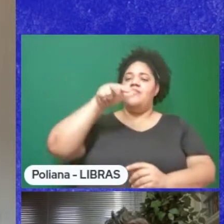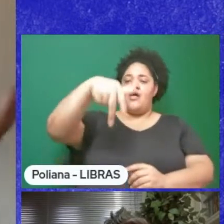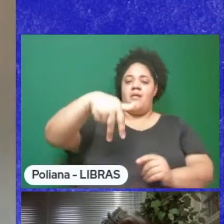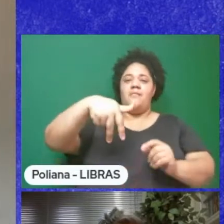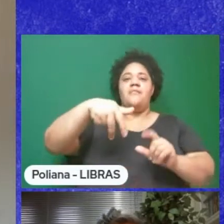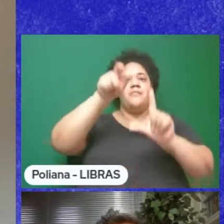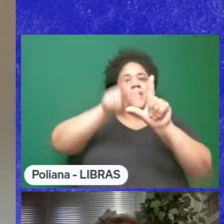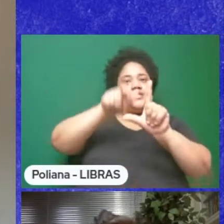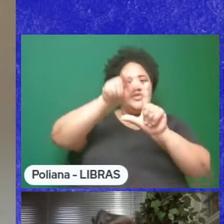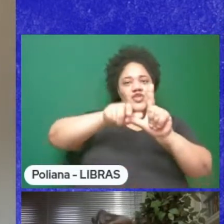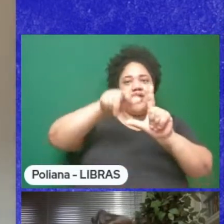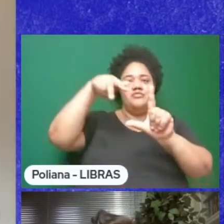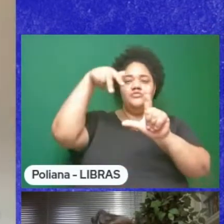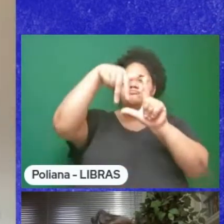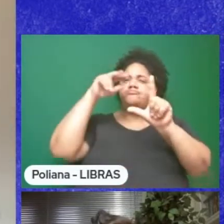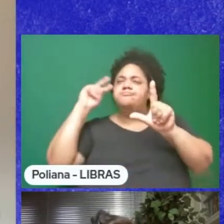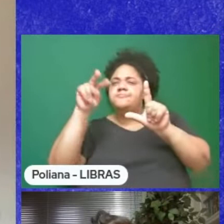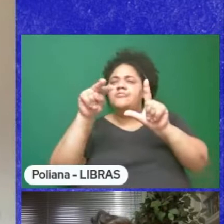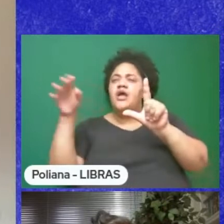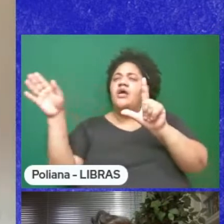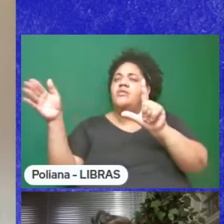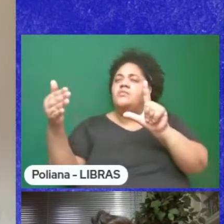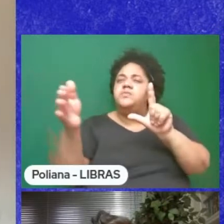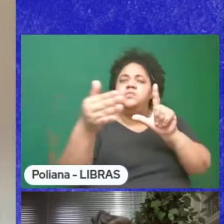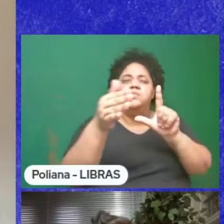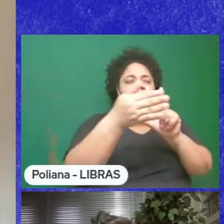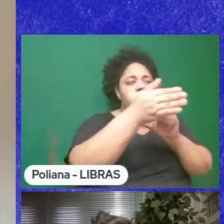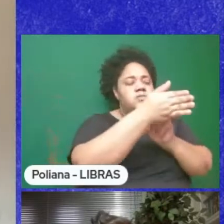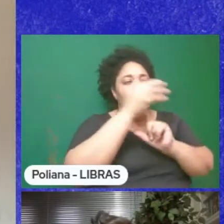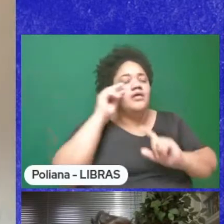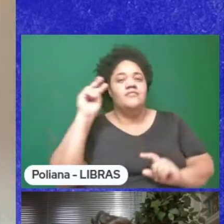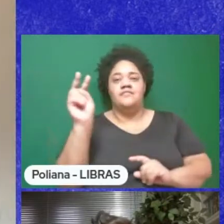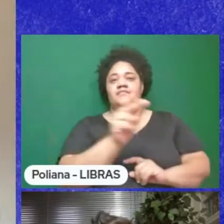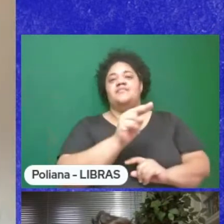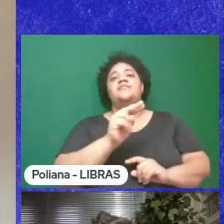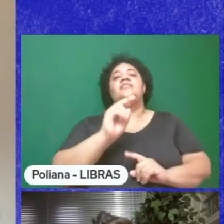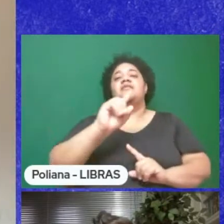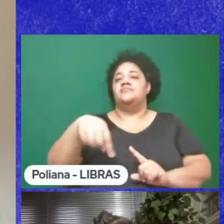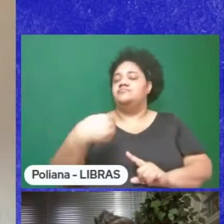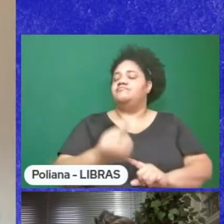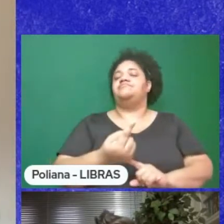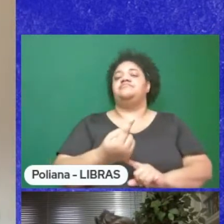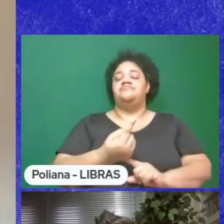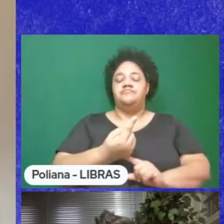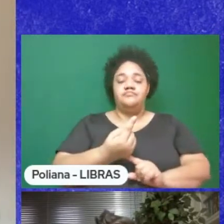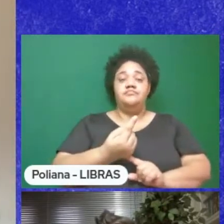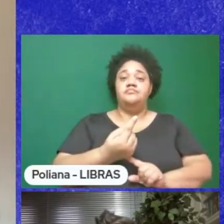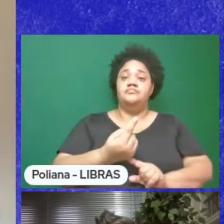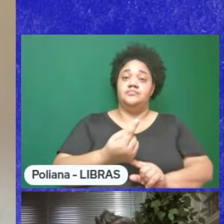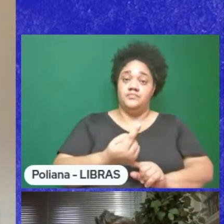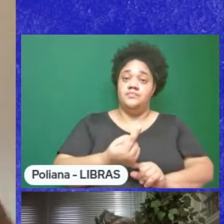também, vendo aquela baleia passando mesmo ali. E aí no after, no pós, a gente pega o